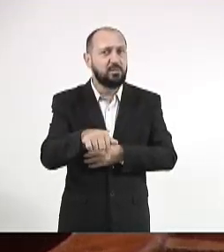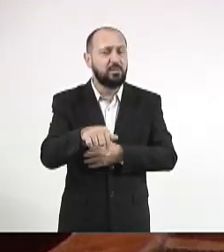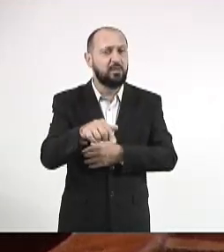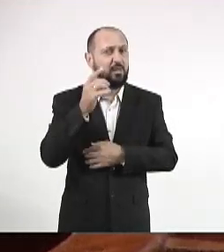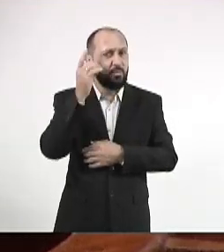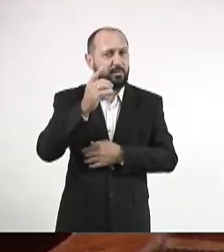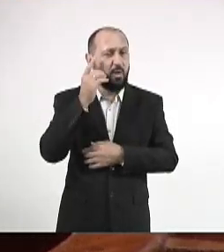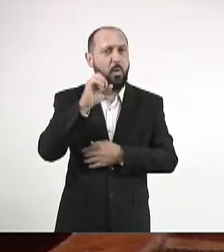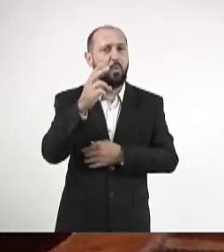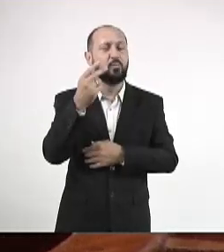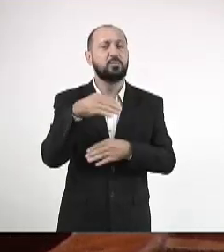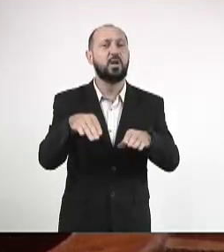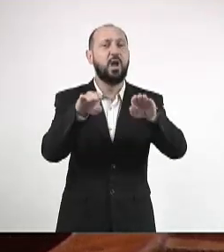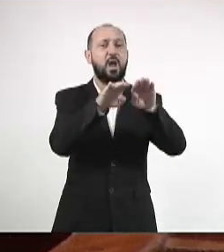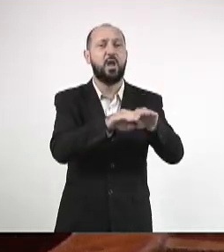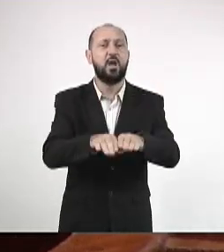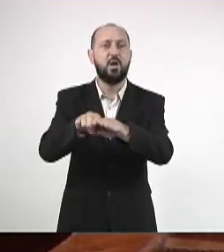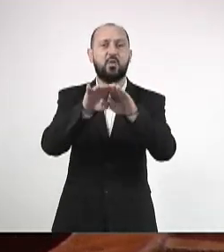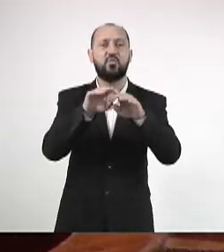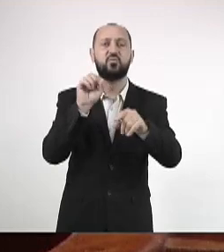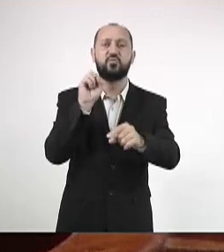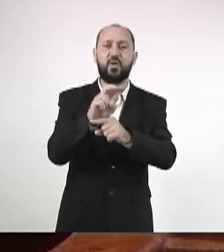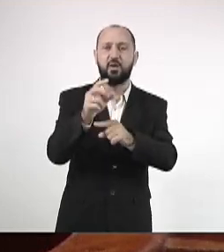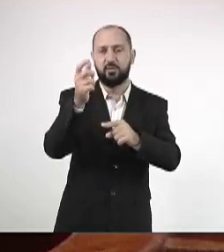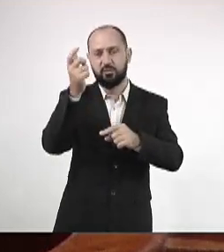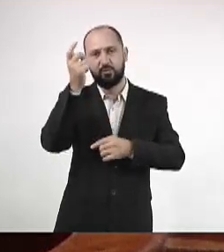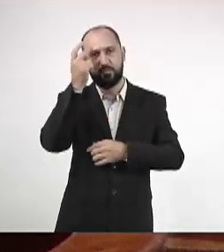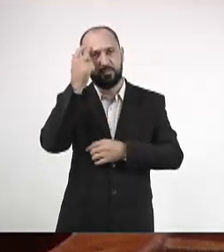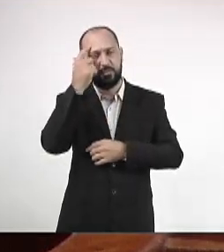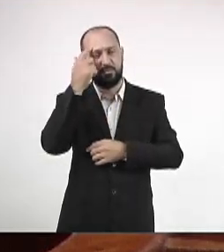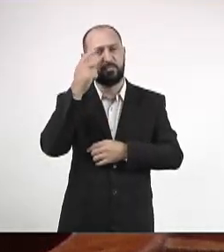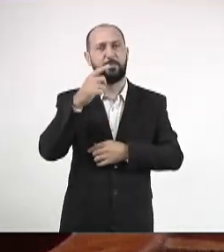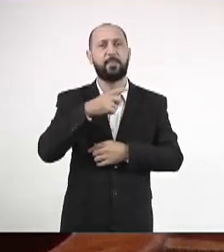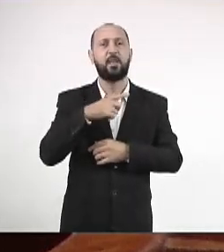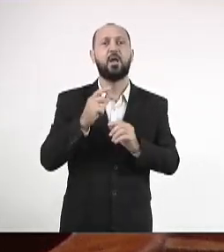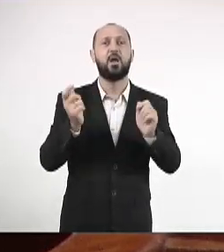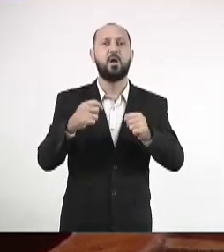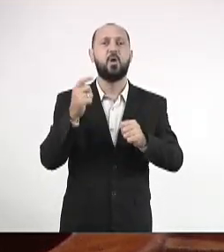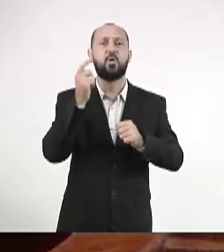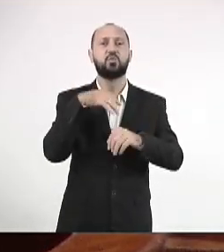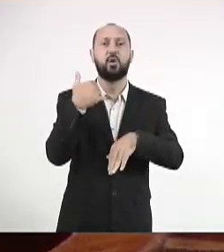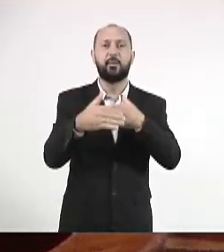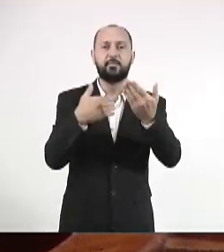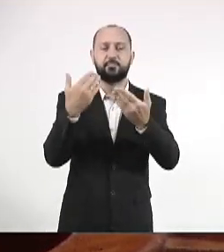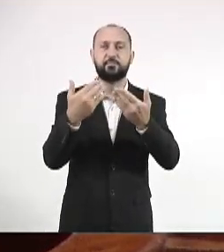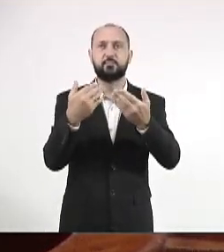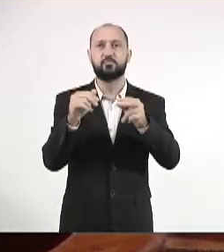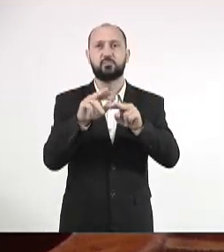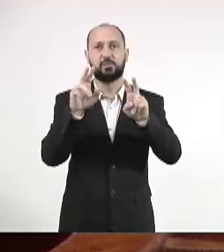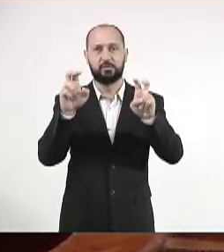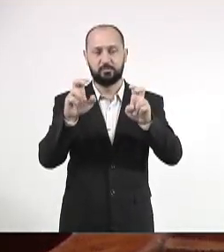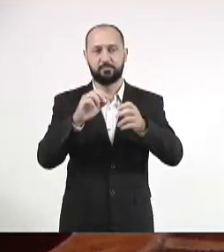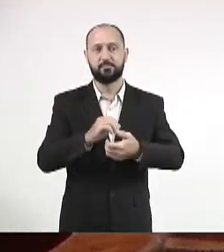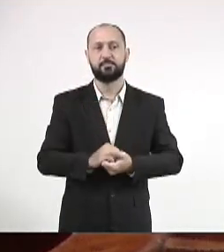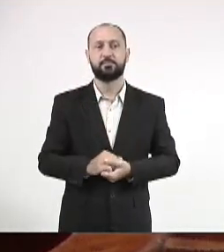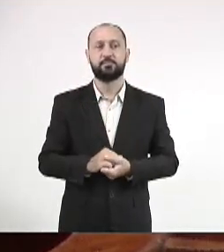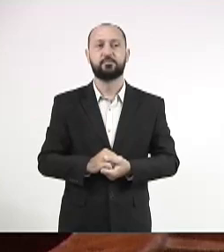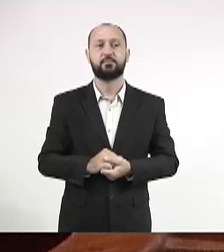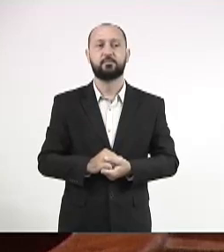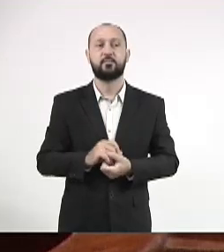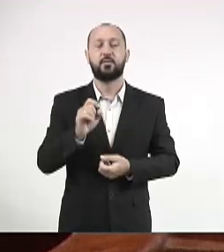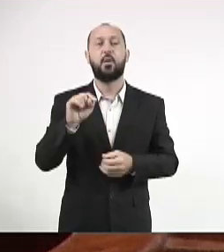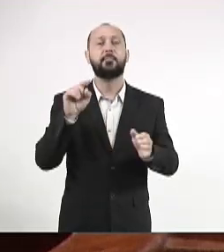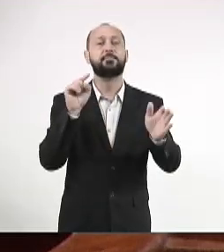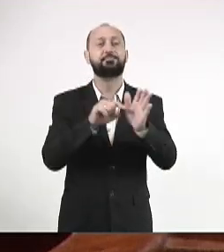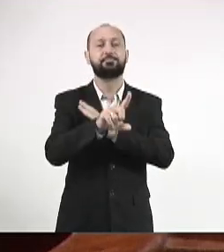Ou nós teríamos igualdade de pensamento? Ou a gente poderia avançar em outras questões? Isso